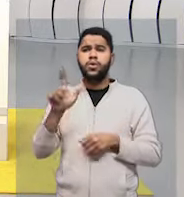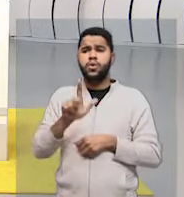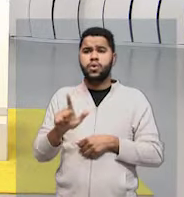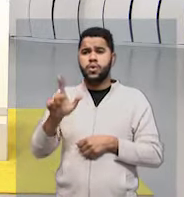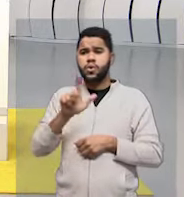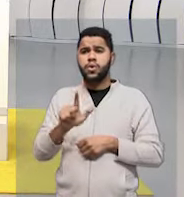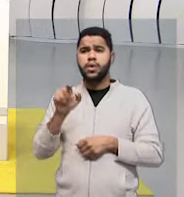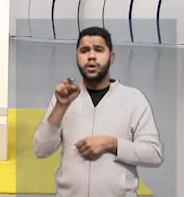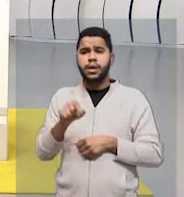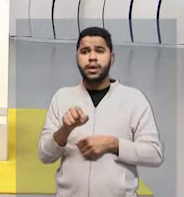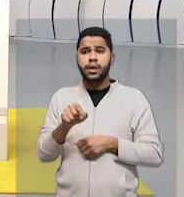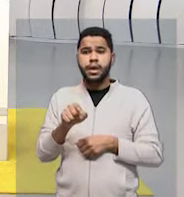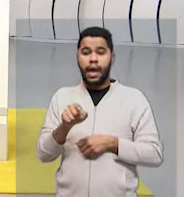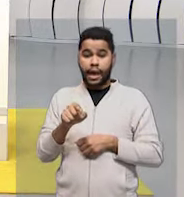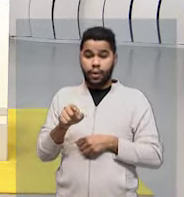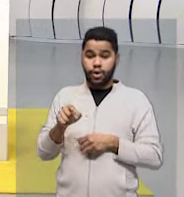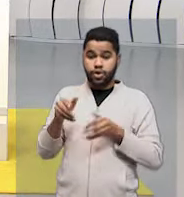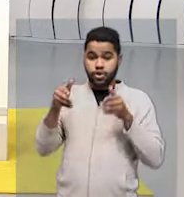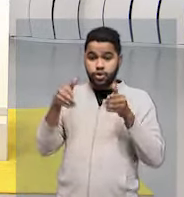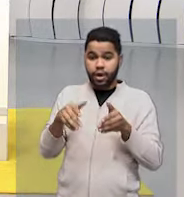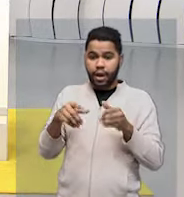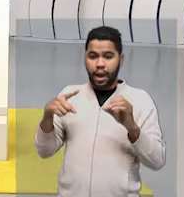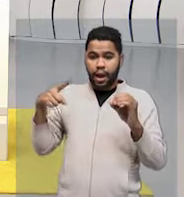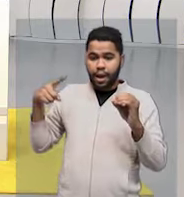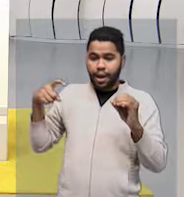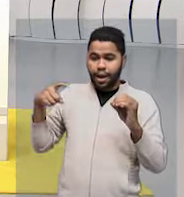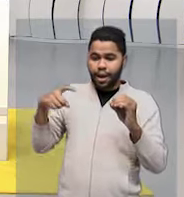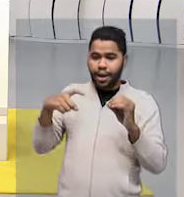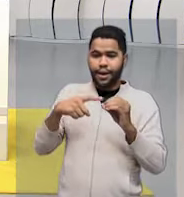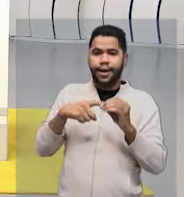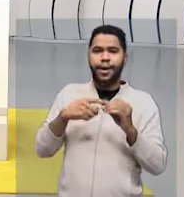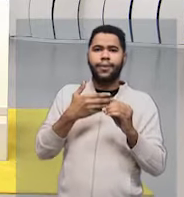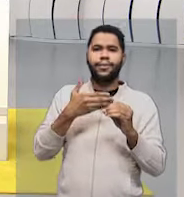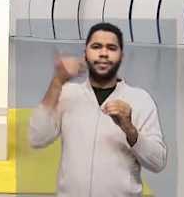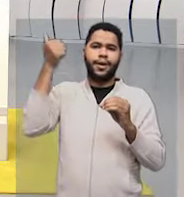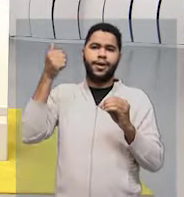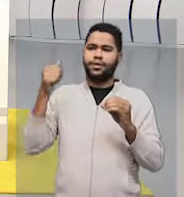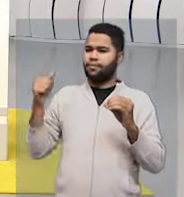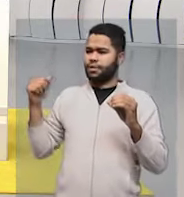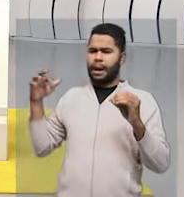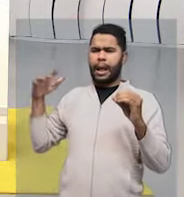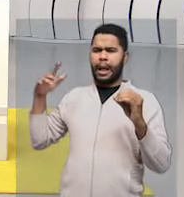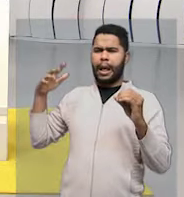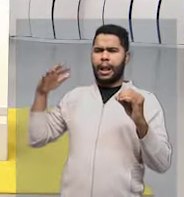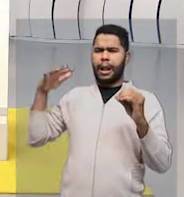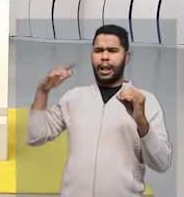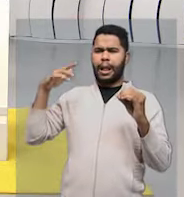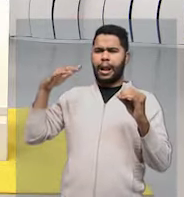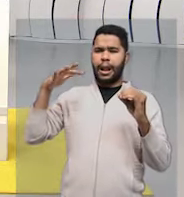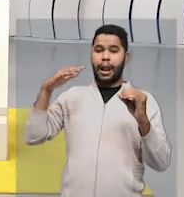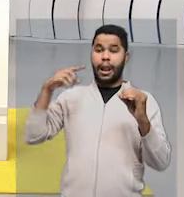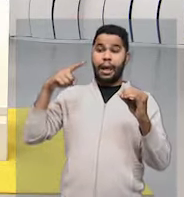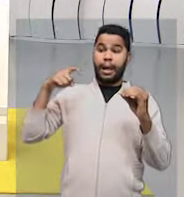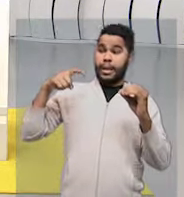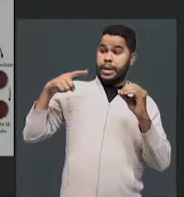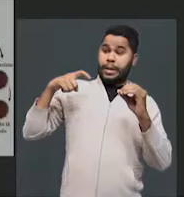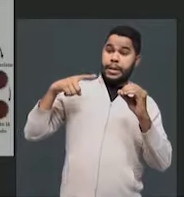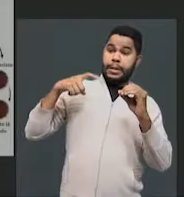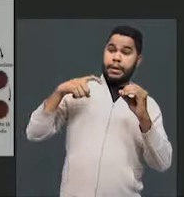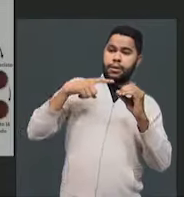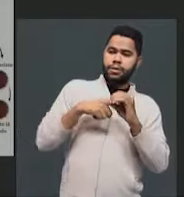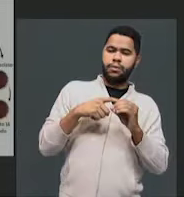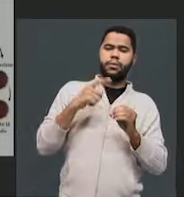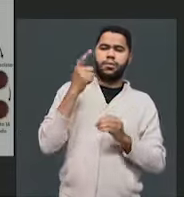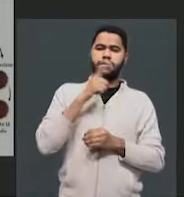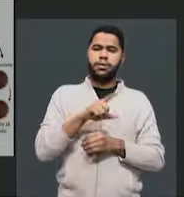Logicamente, aquele que chegar primeiro, basicamente é o melhor. É uma seleção, tá certo? Estou aqui só para lembrar que o espermatozoide, então,